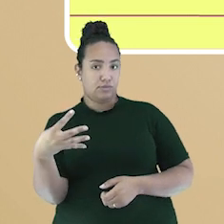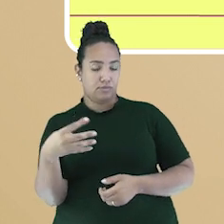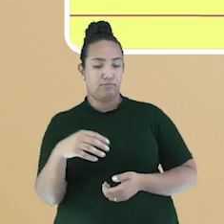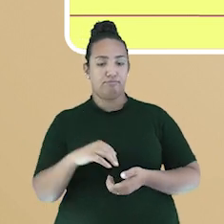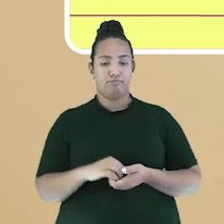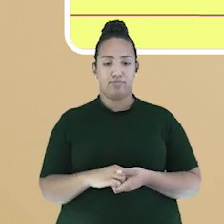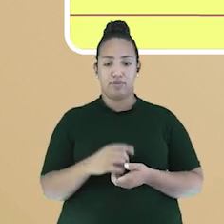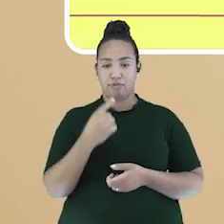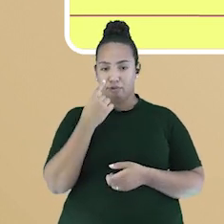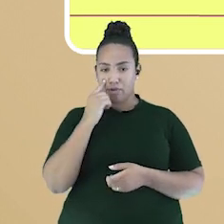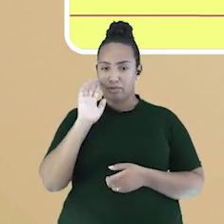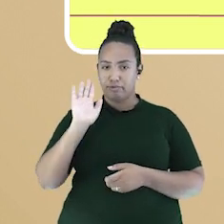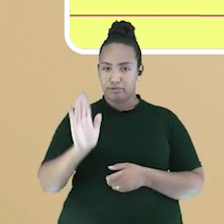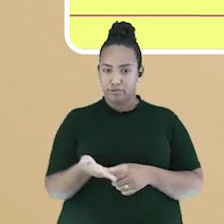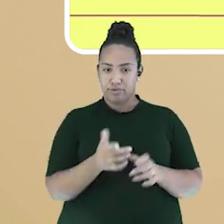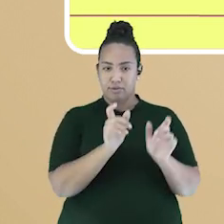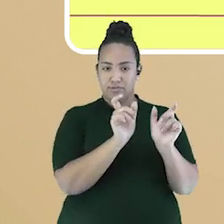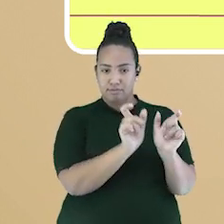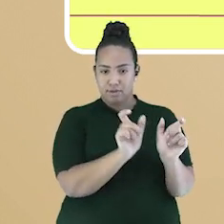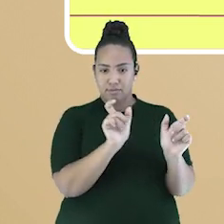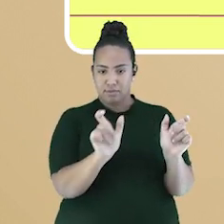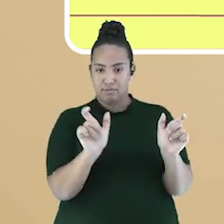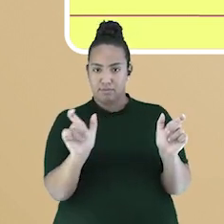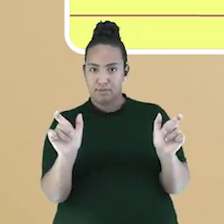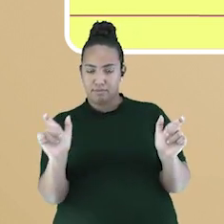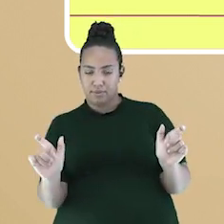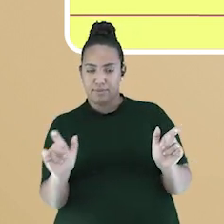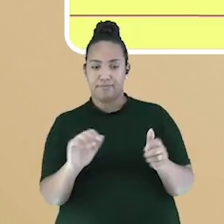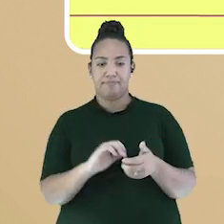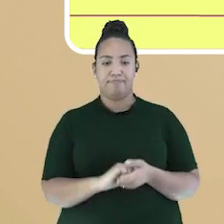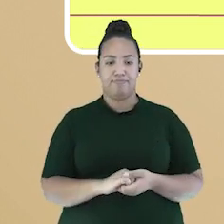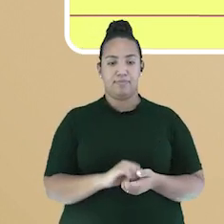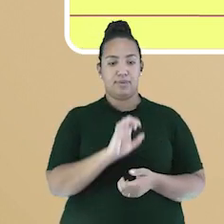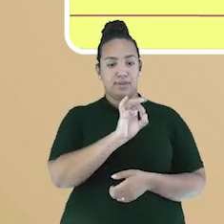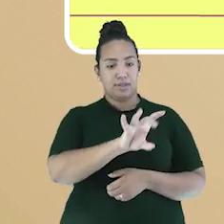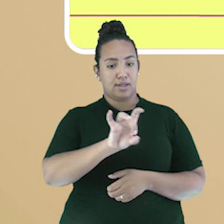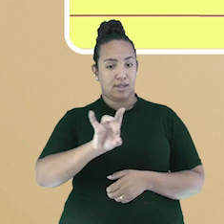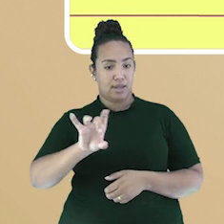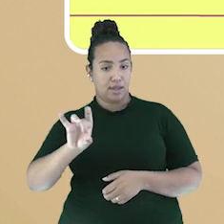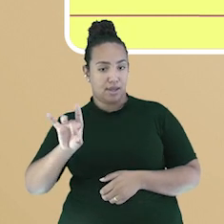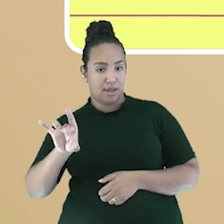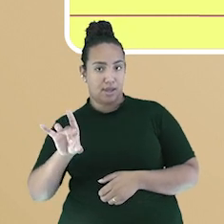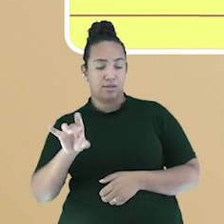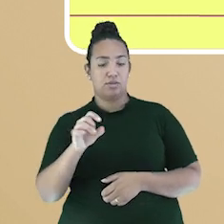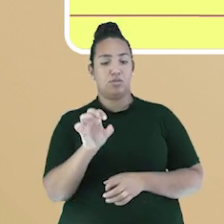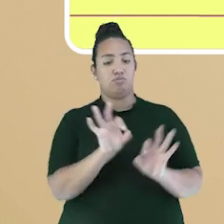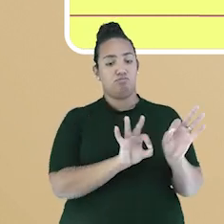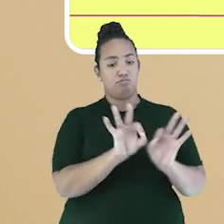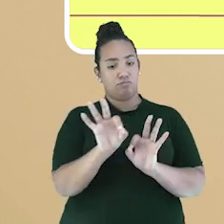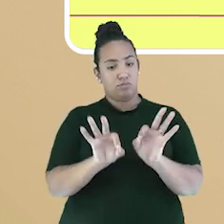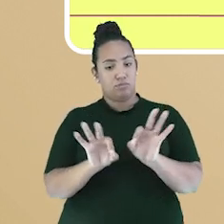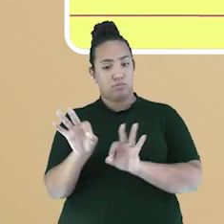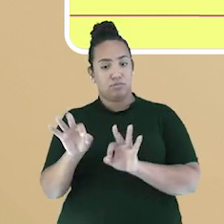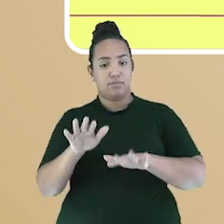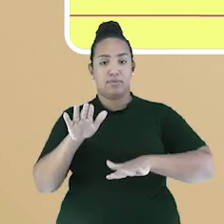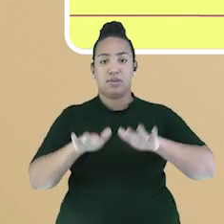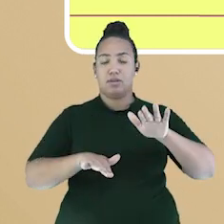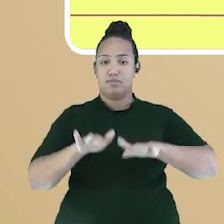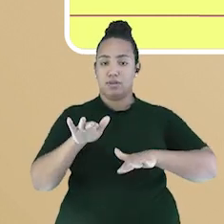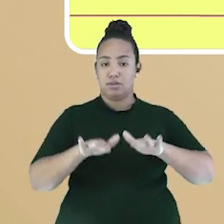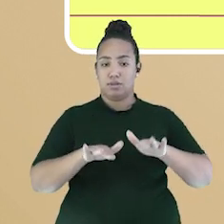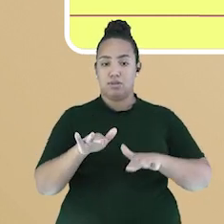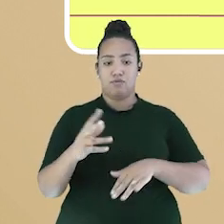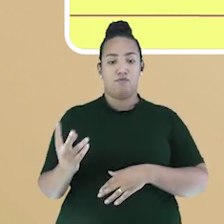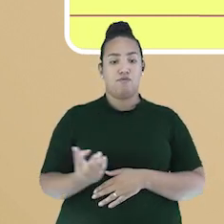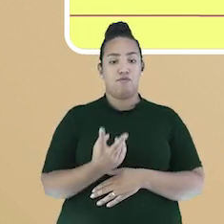que ele já foi decomposto ou seja pegamos cada algarismo e organizamos de acordo com o valor que cada ordem